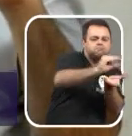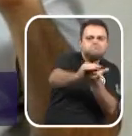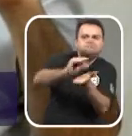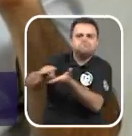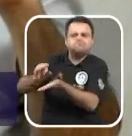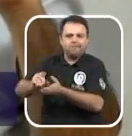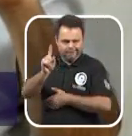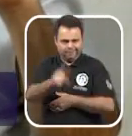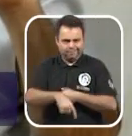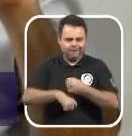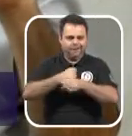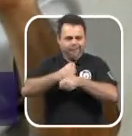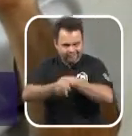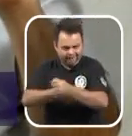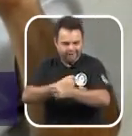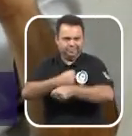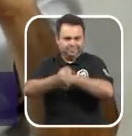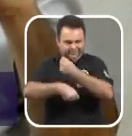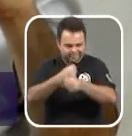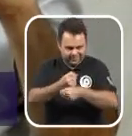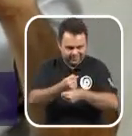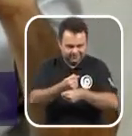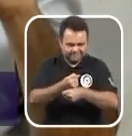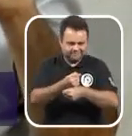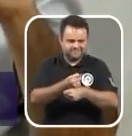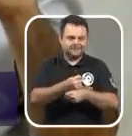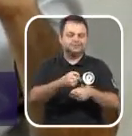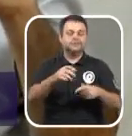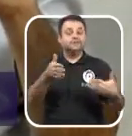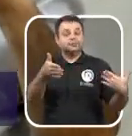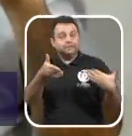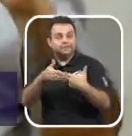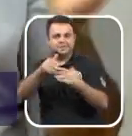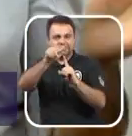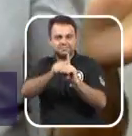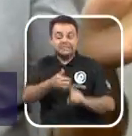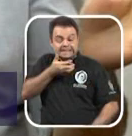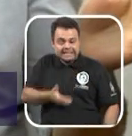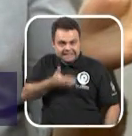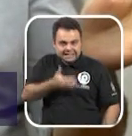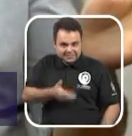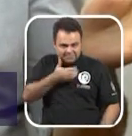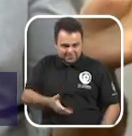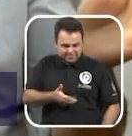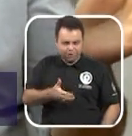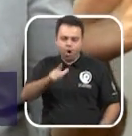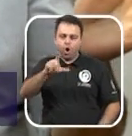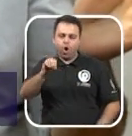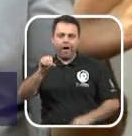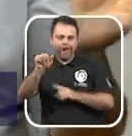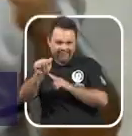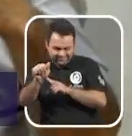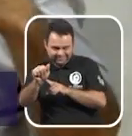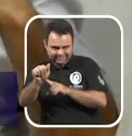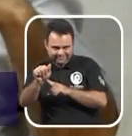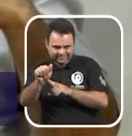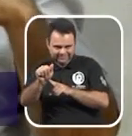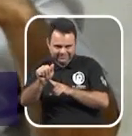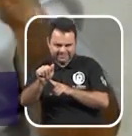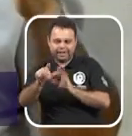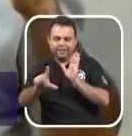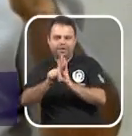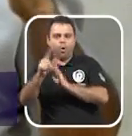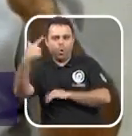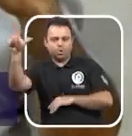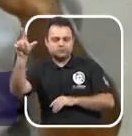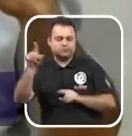última fase, que é o mais importante, que é quando vota a lei orçamentária no final do ano, se não consta na LDO e a gente consegue aprovar uma